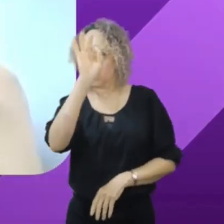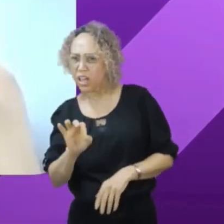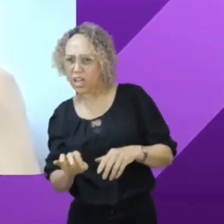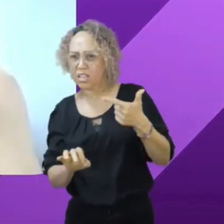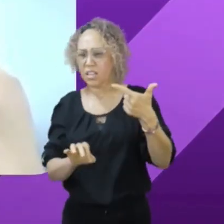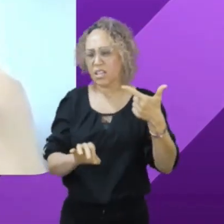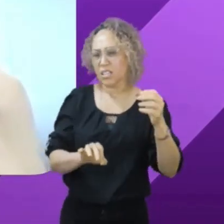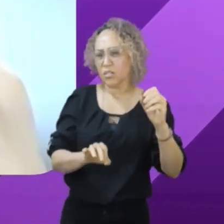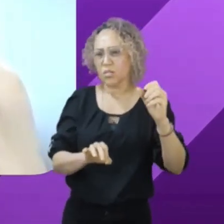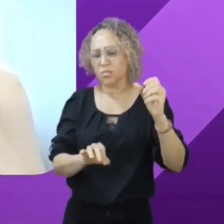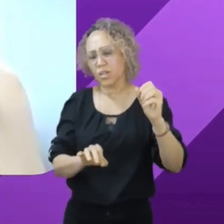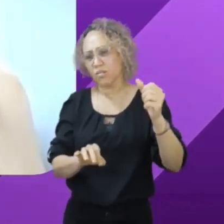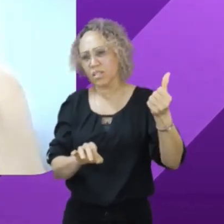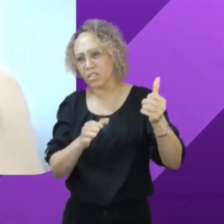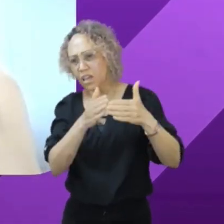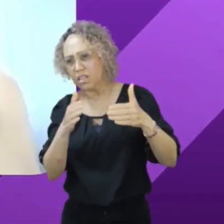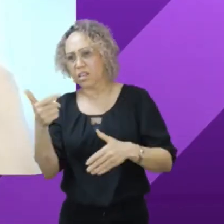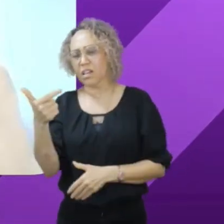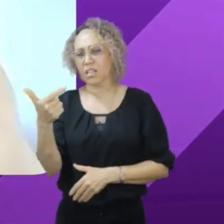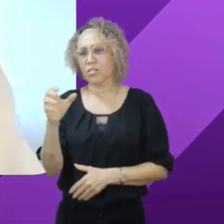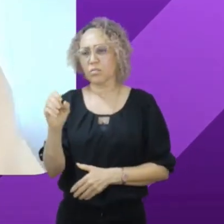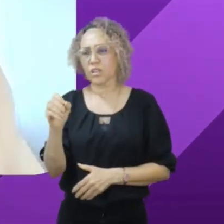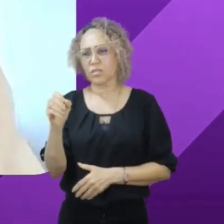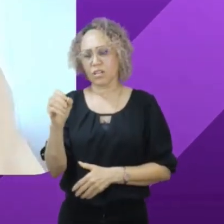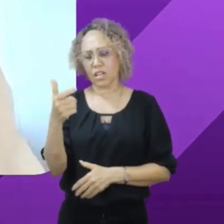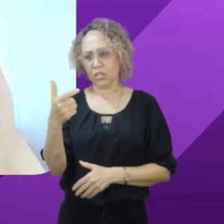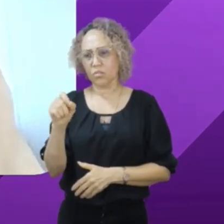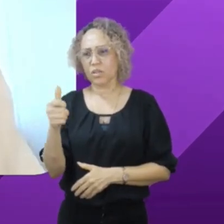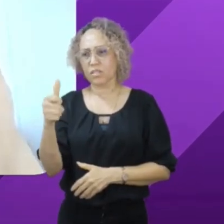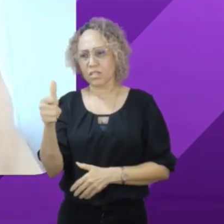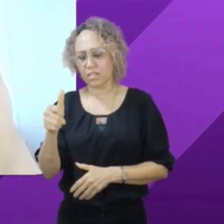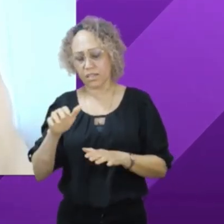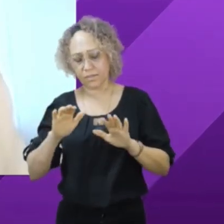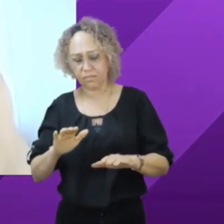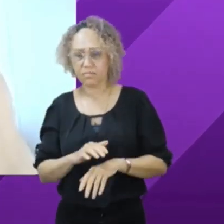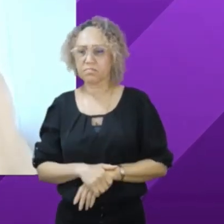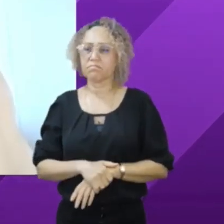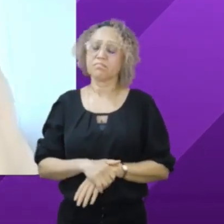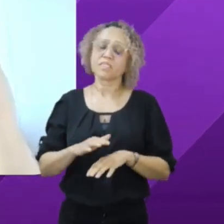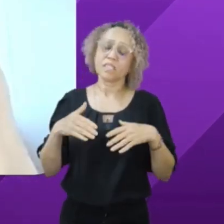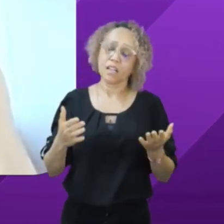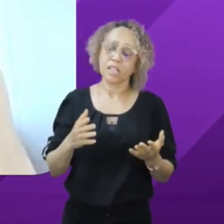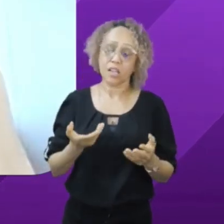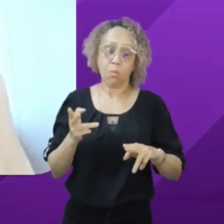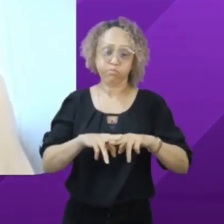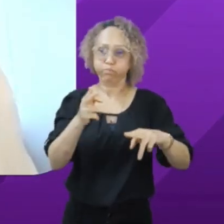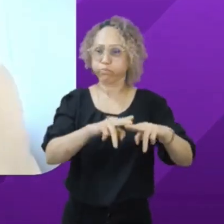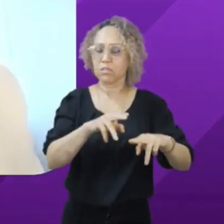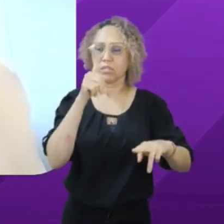2006 a 2016. E aí a gente tem um aceleramento, um encarceramento em massa de mulheres,